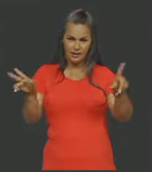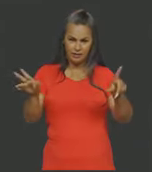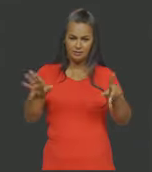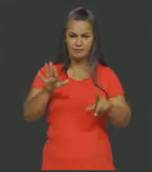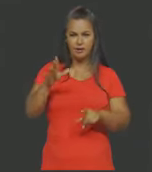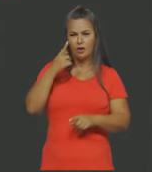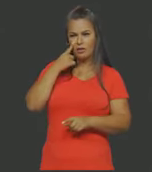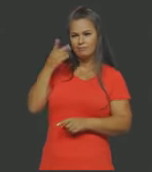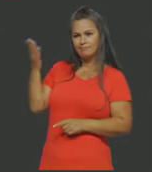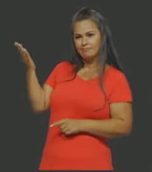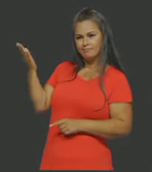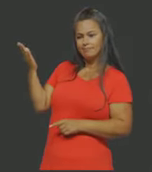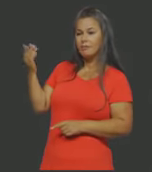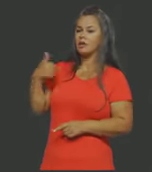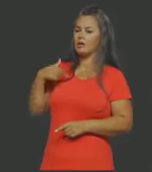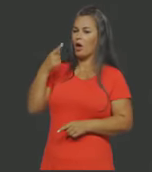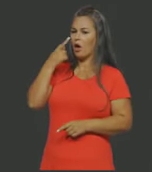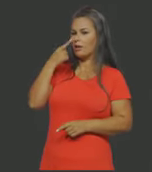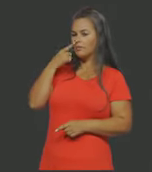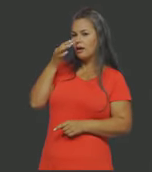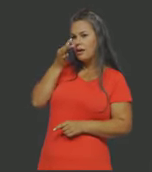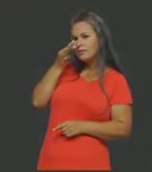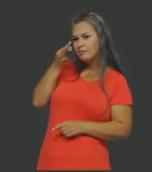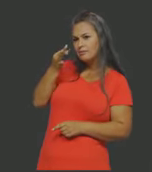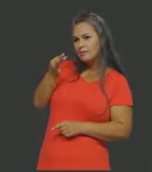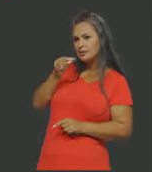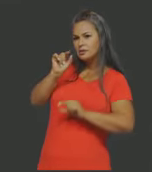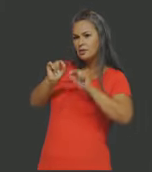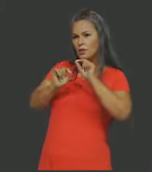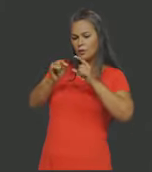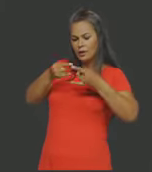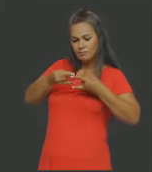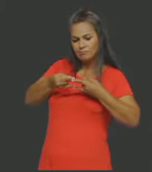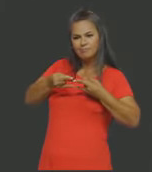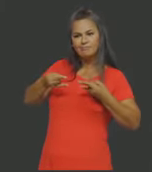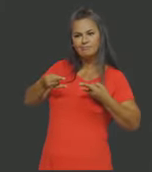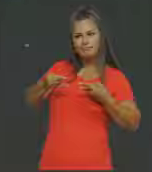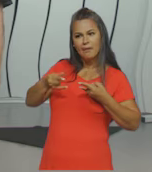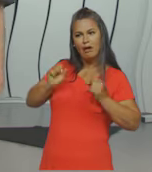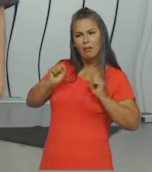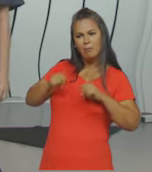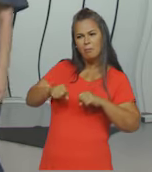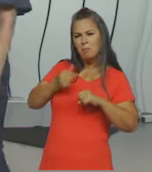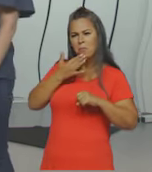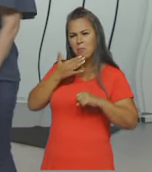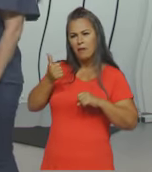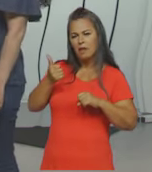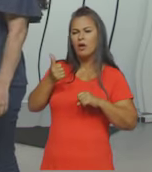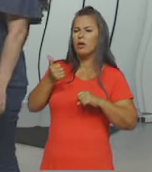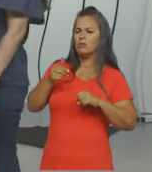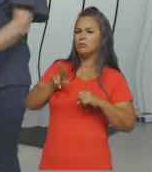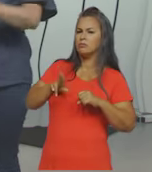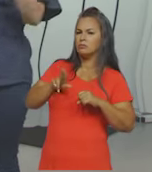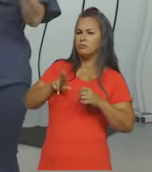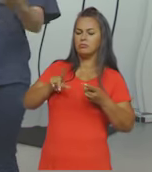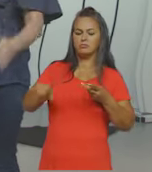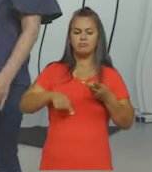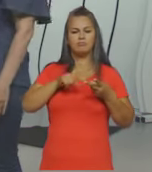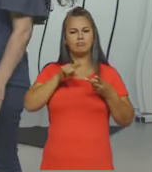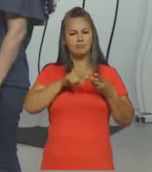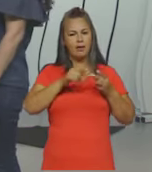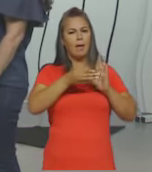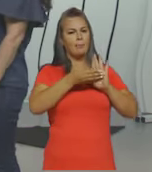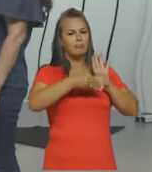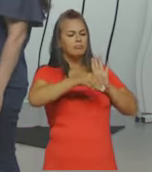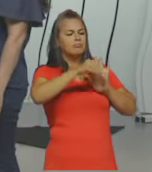né? Tipo de absorvente pode ser usado, tá? Marcar no calendário aí o seu ciclo menstrual, tá? Vocês vão aprender de novo